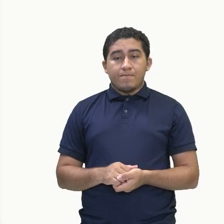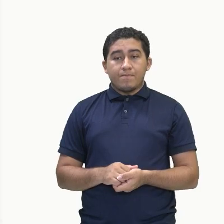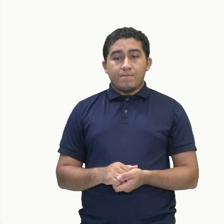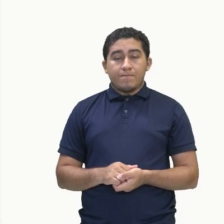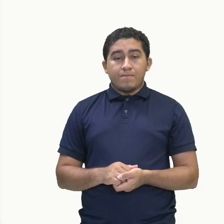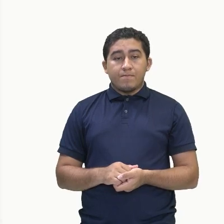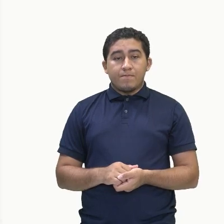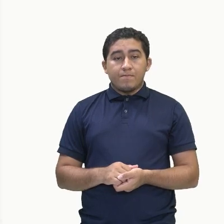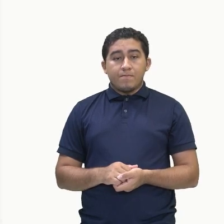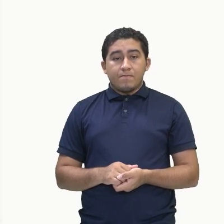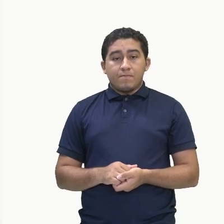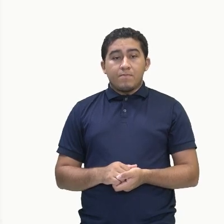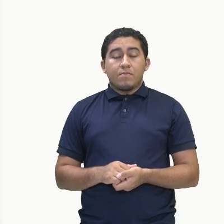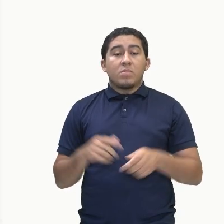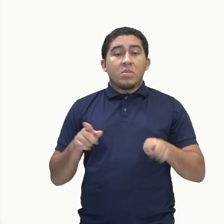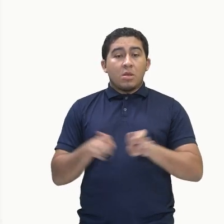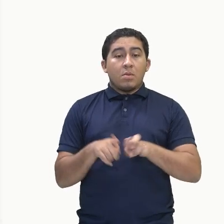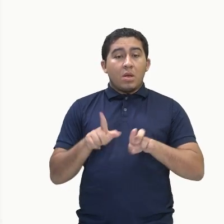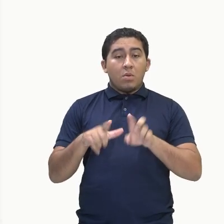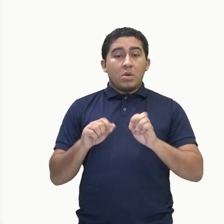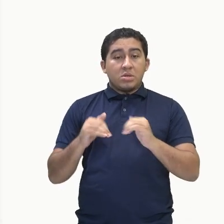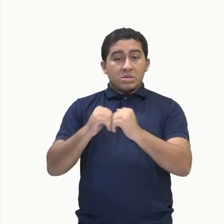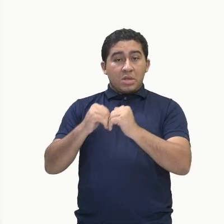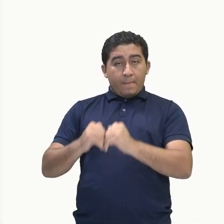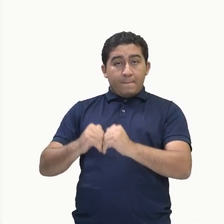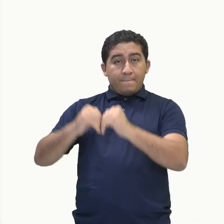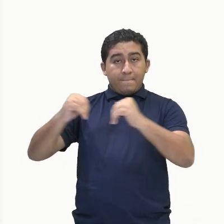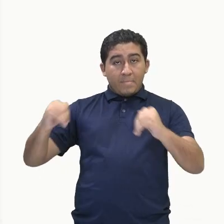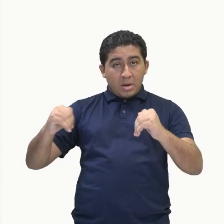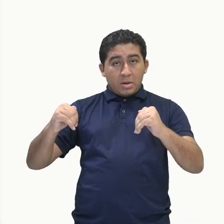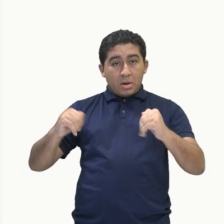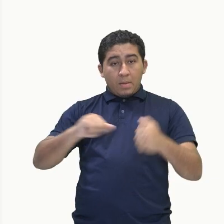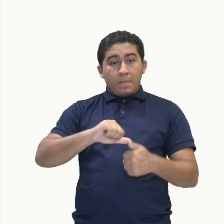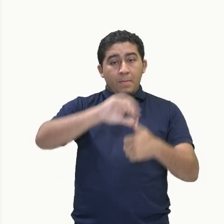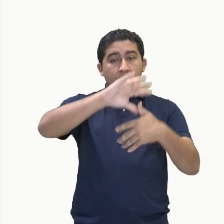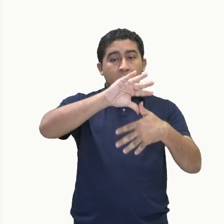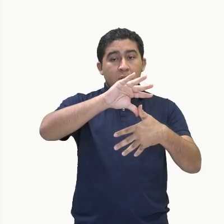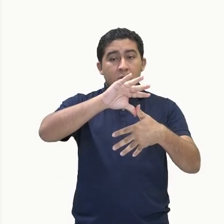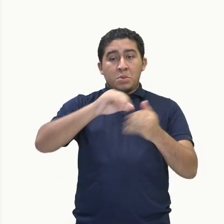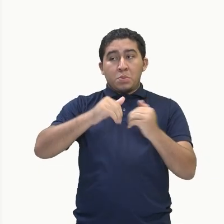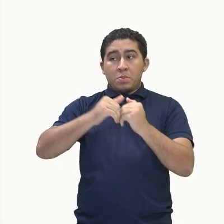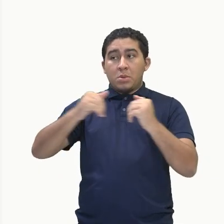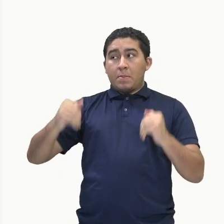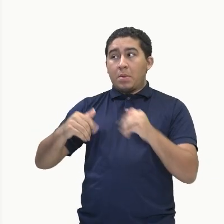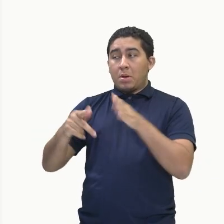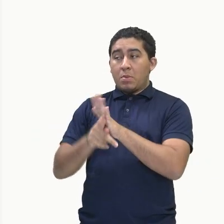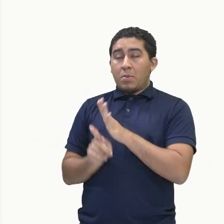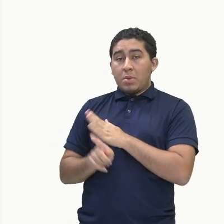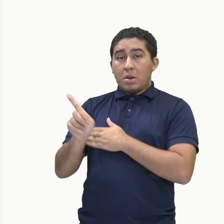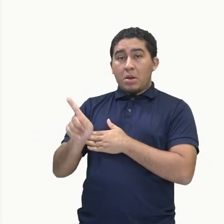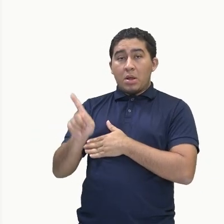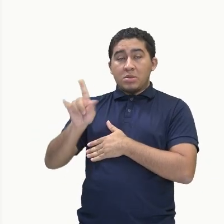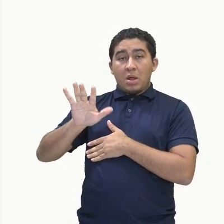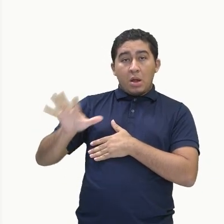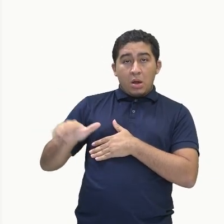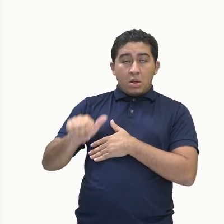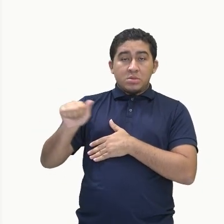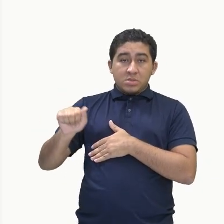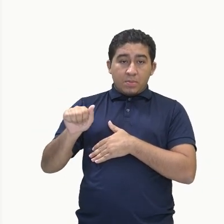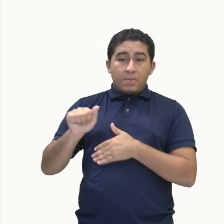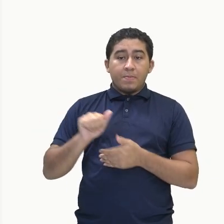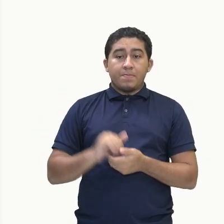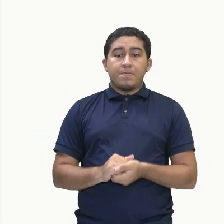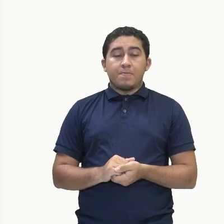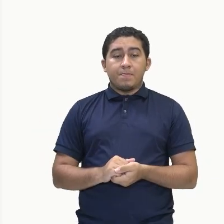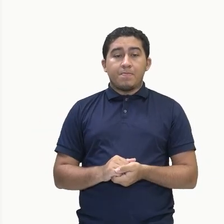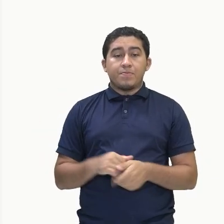para vocês, né? Com relação aqui ao continente americano, da Oceania e também do continente asiático.